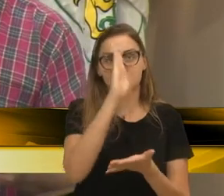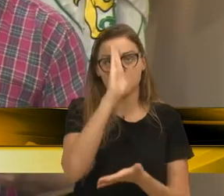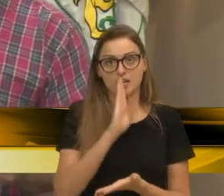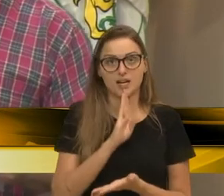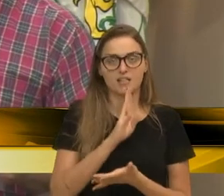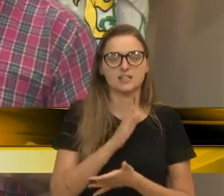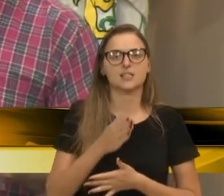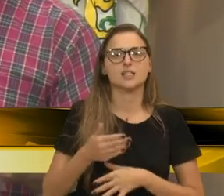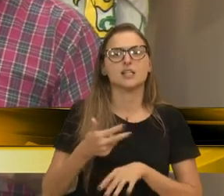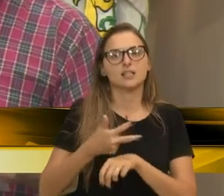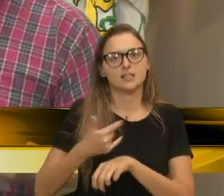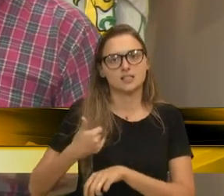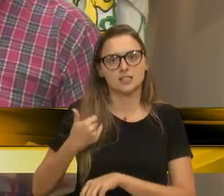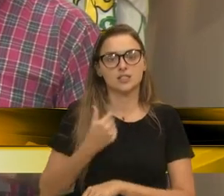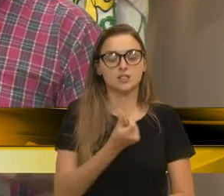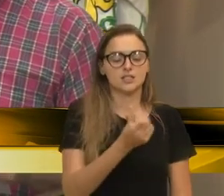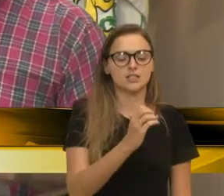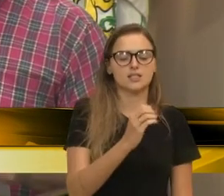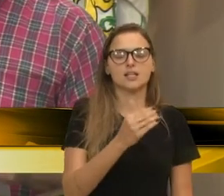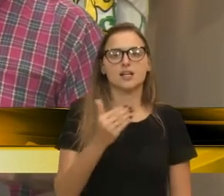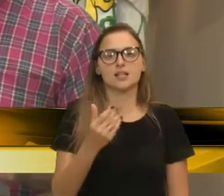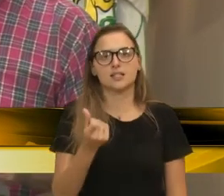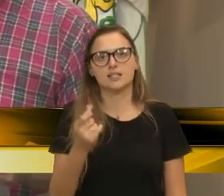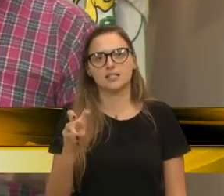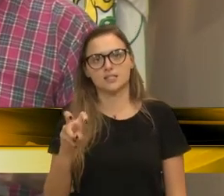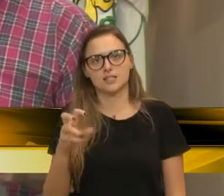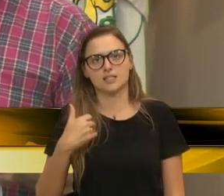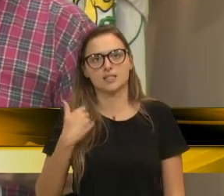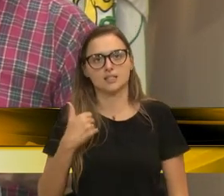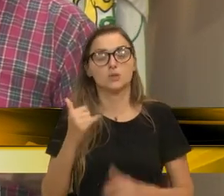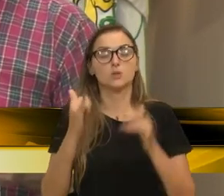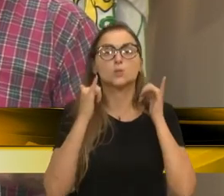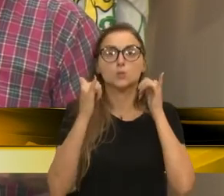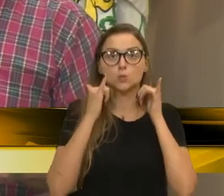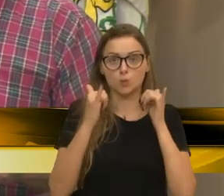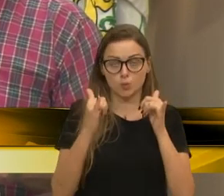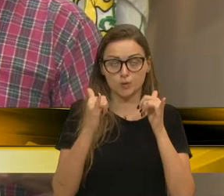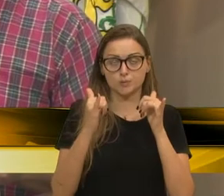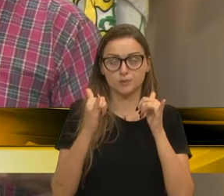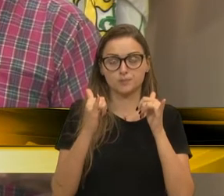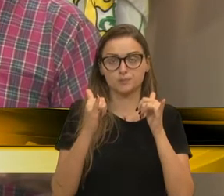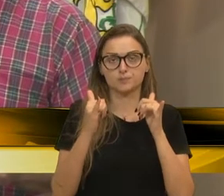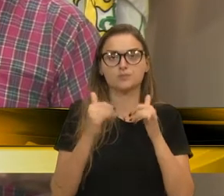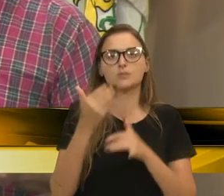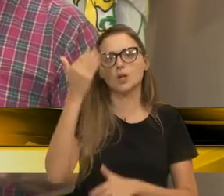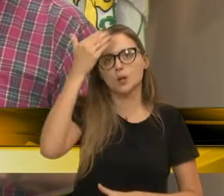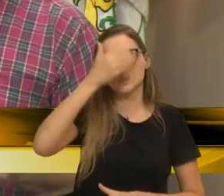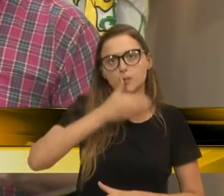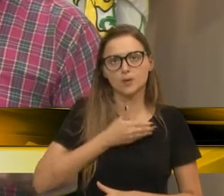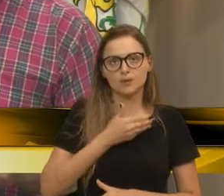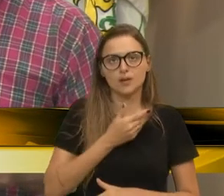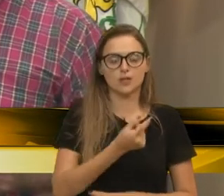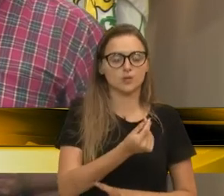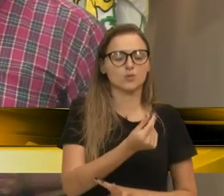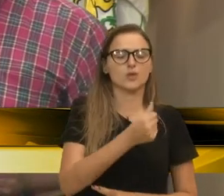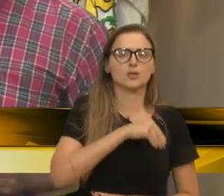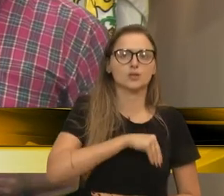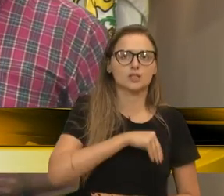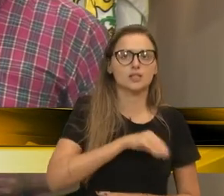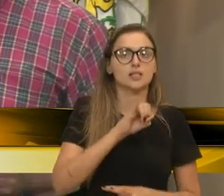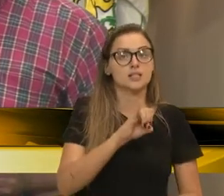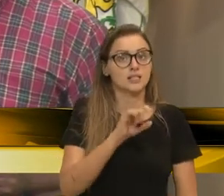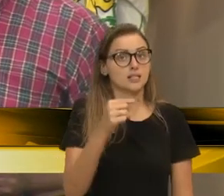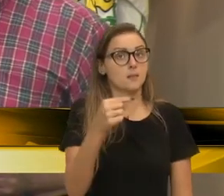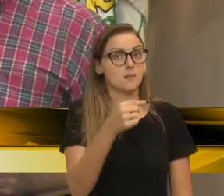entre 60 e 65 anos no transporte coletivo urbano, a comprovação da renda familiar inferior a 5